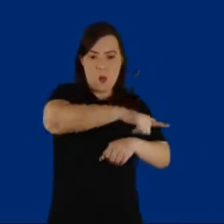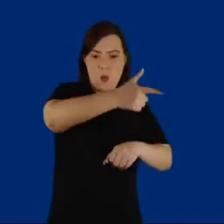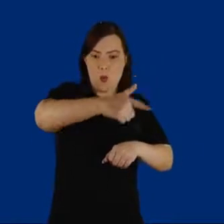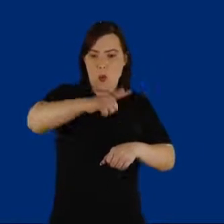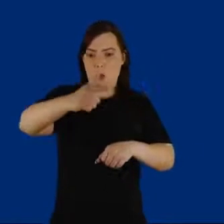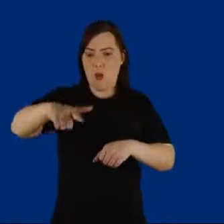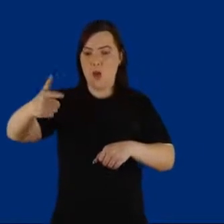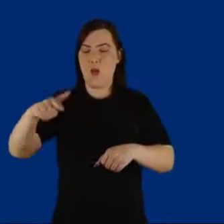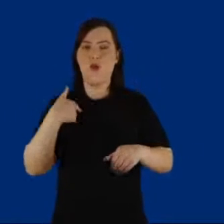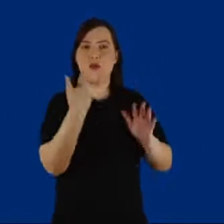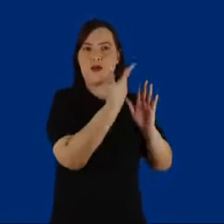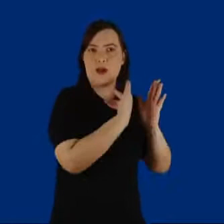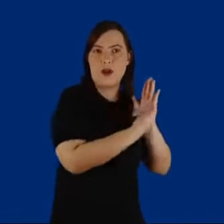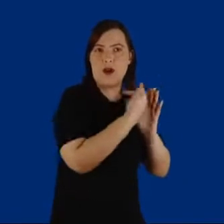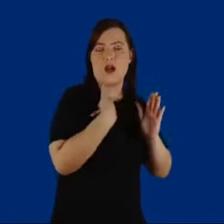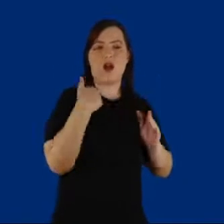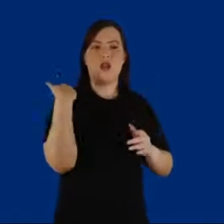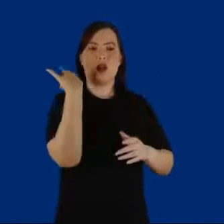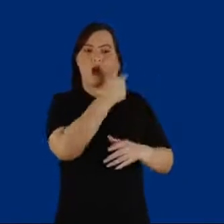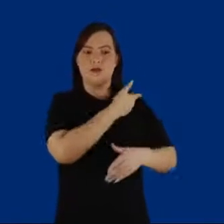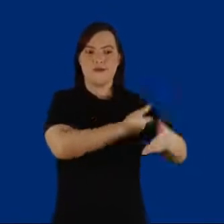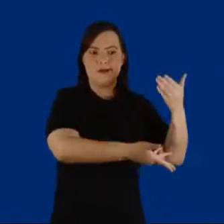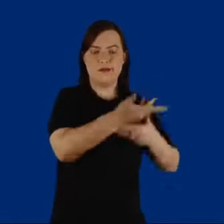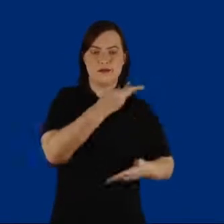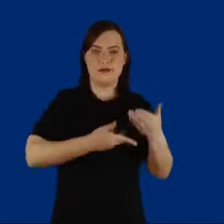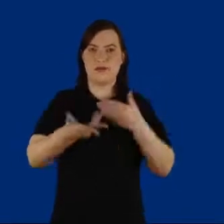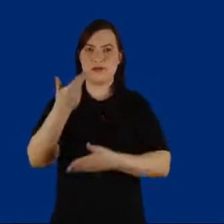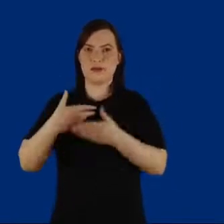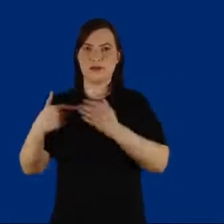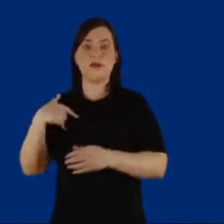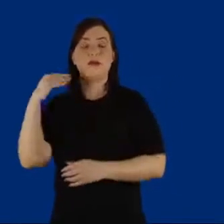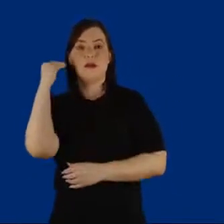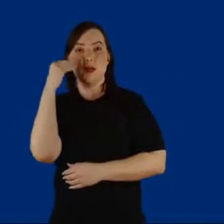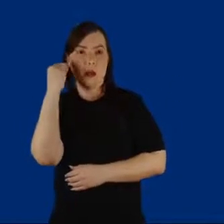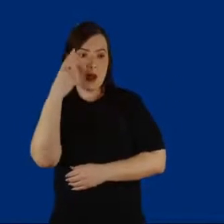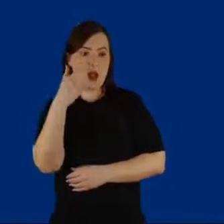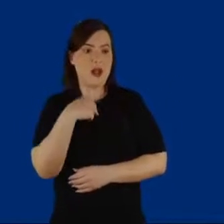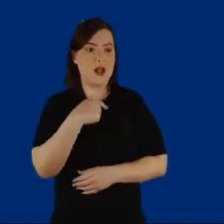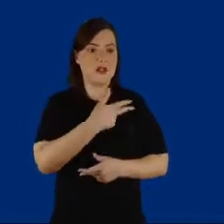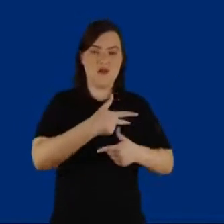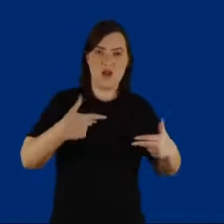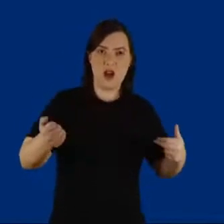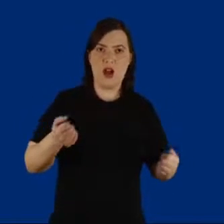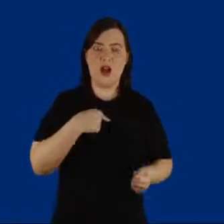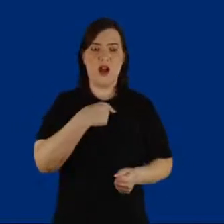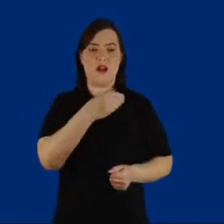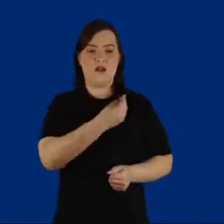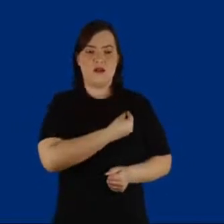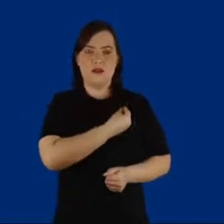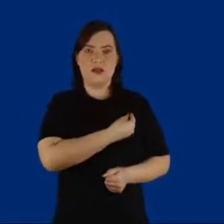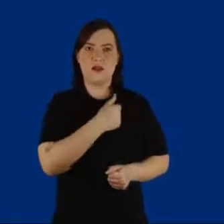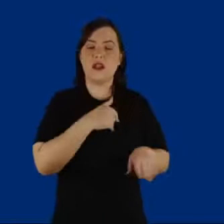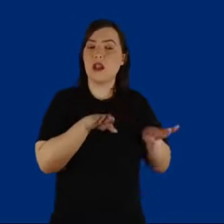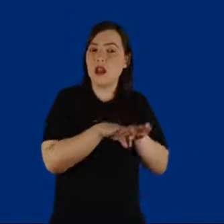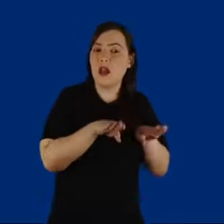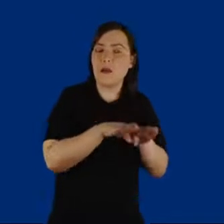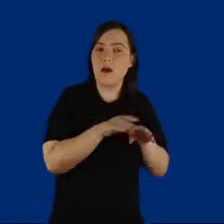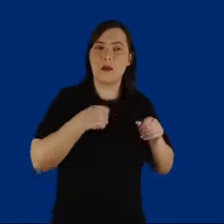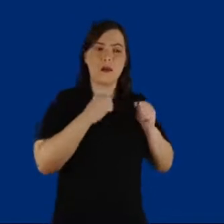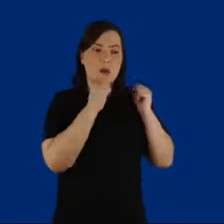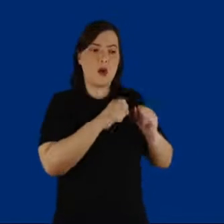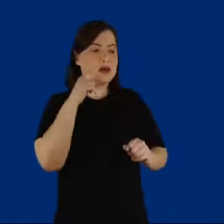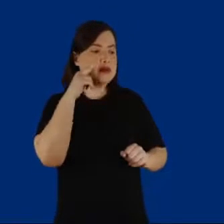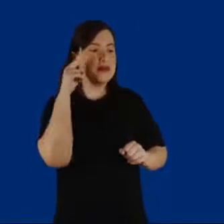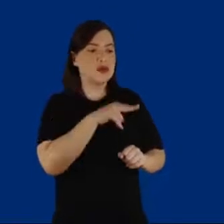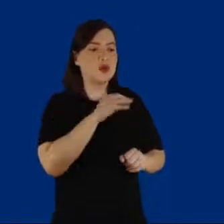imagens. Todos nós vamos compartilhar essas experiências diversas que vivemos, e isso pode ser acessado através